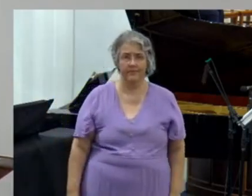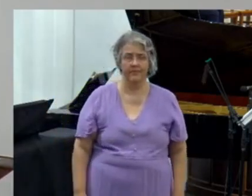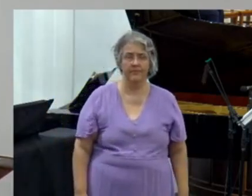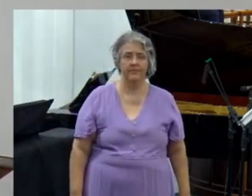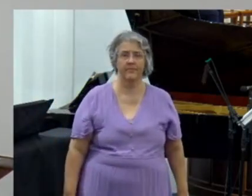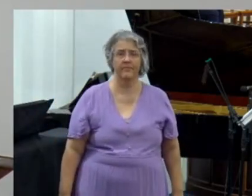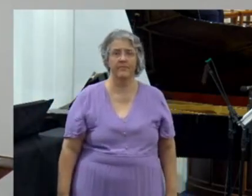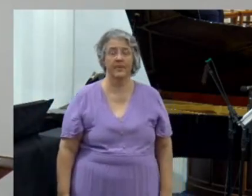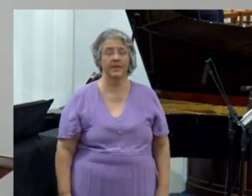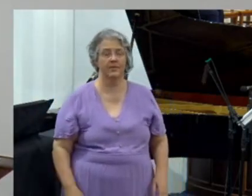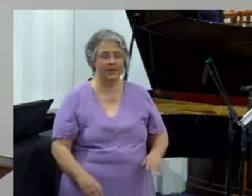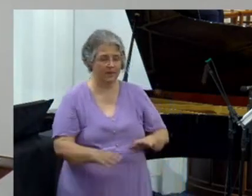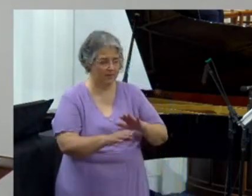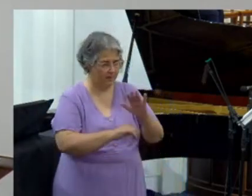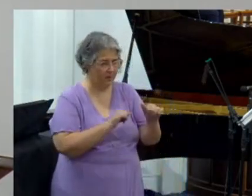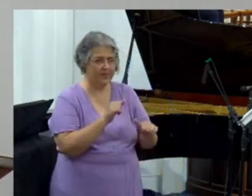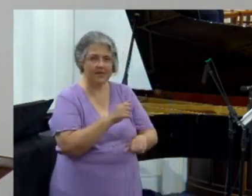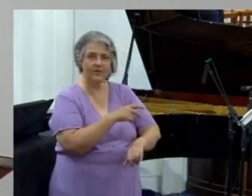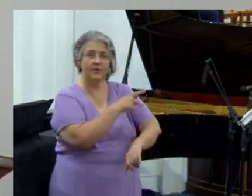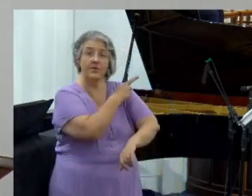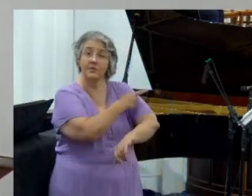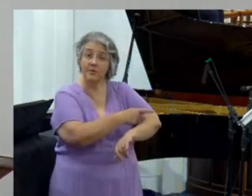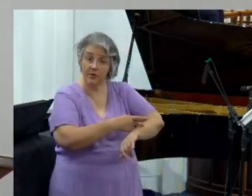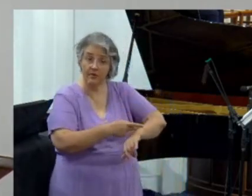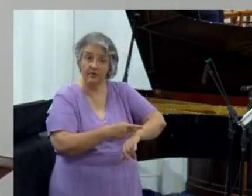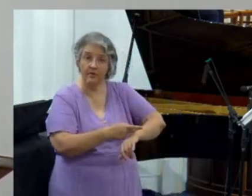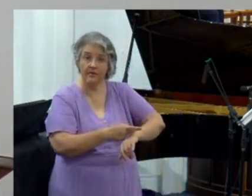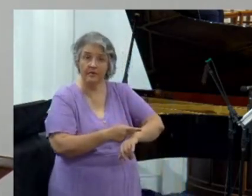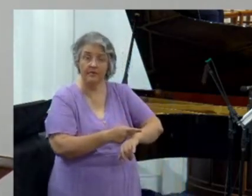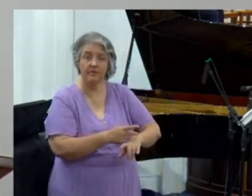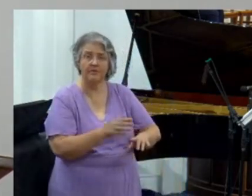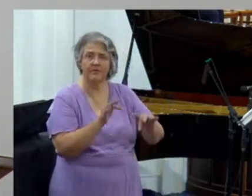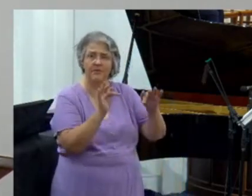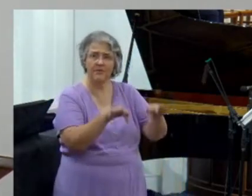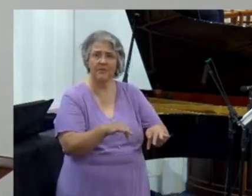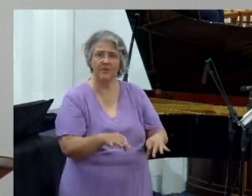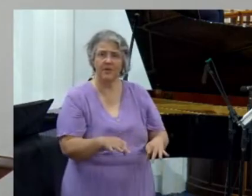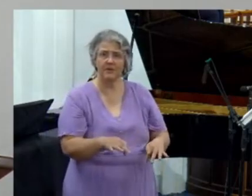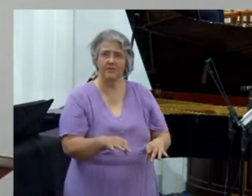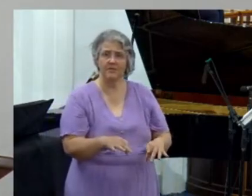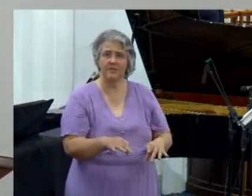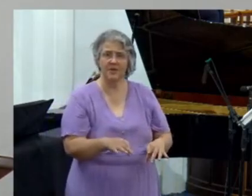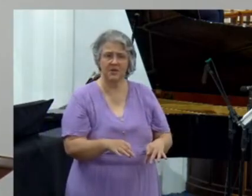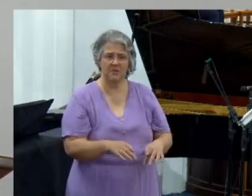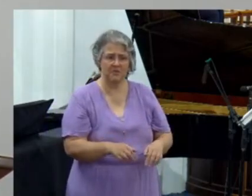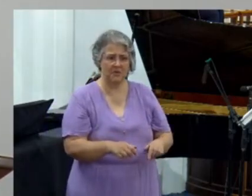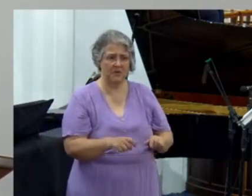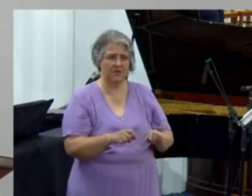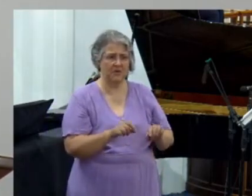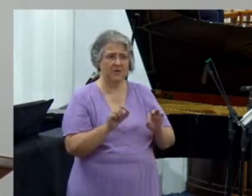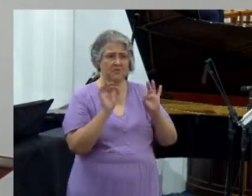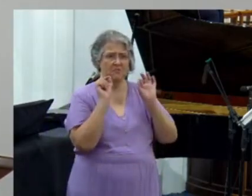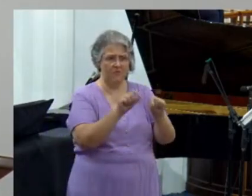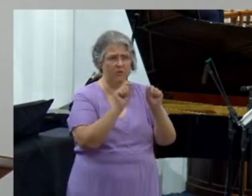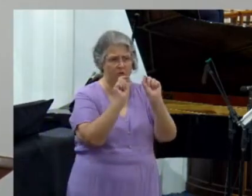de purificação, Jesus Cristo termina com uma nota de condenação.